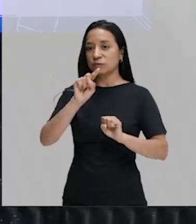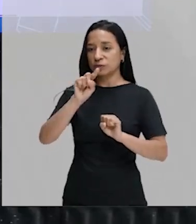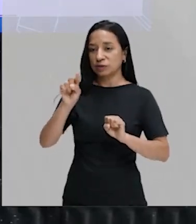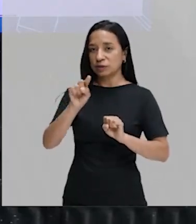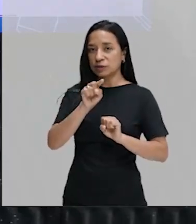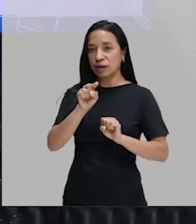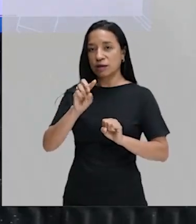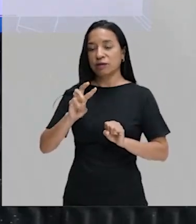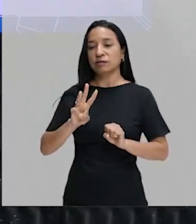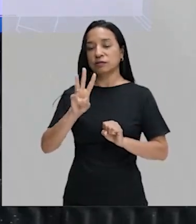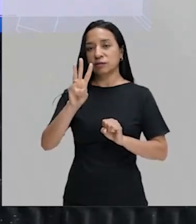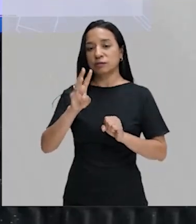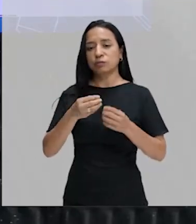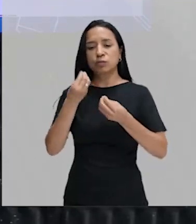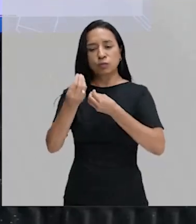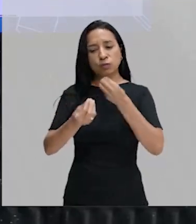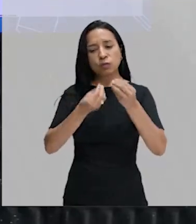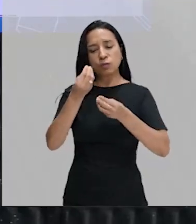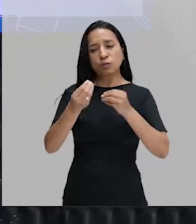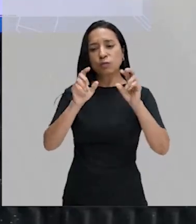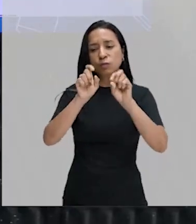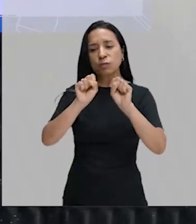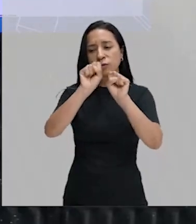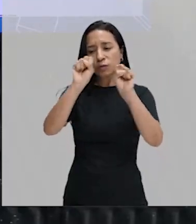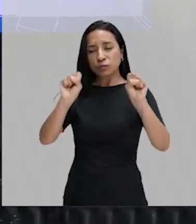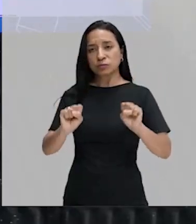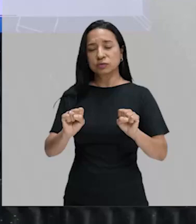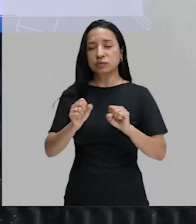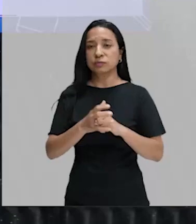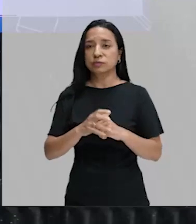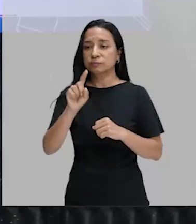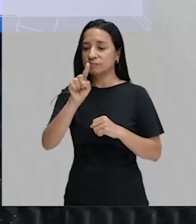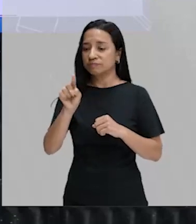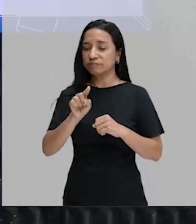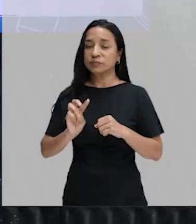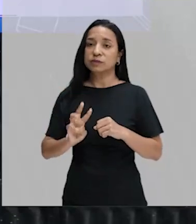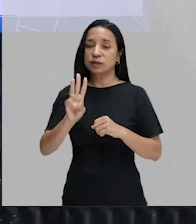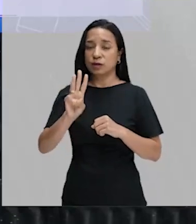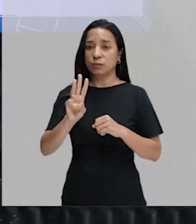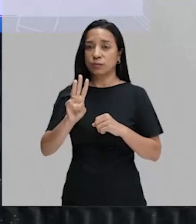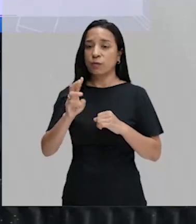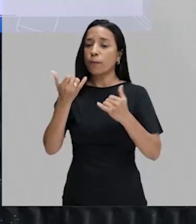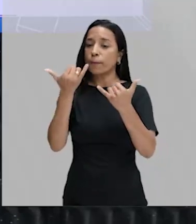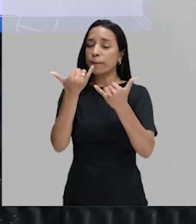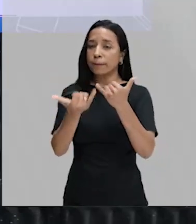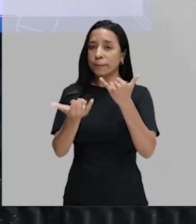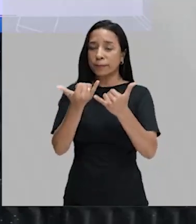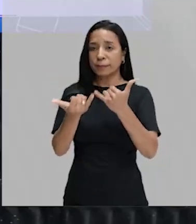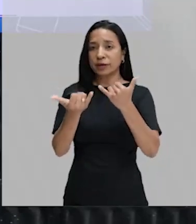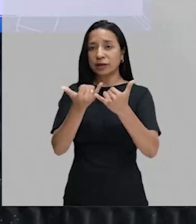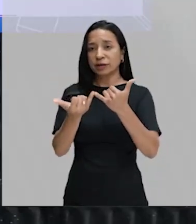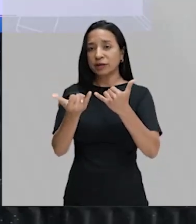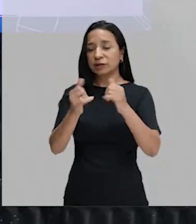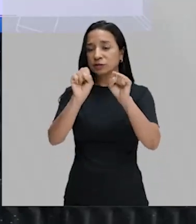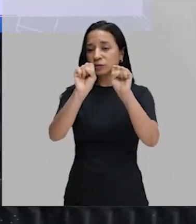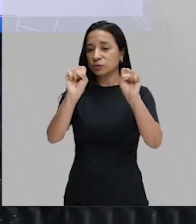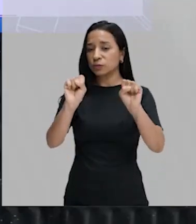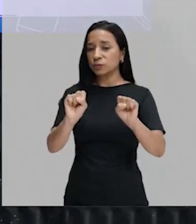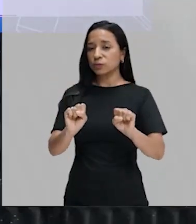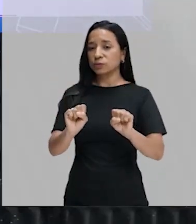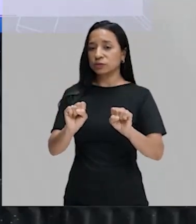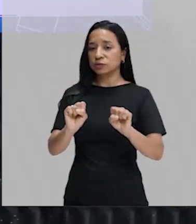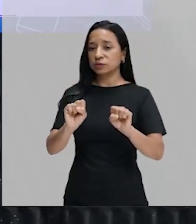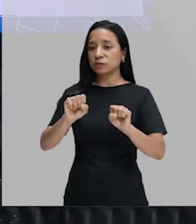vamos relembrar como é que é o sistema ZW. O sistema ZW ele é parecido com o sistema